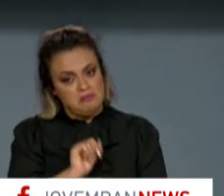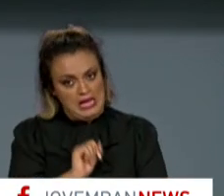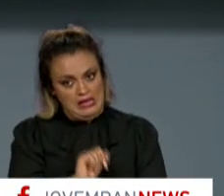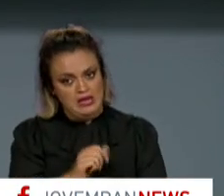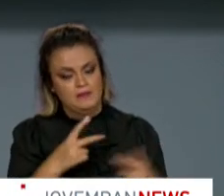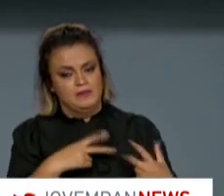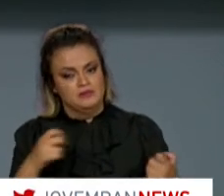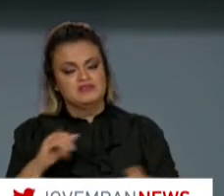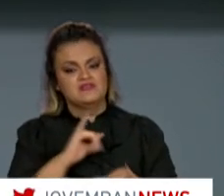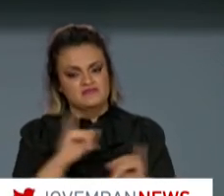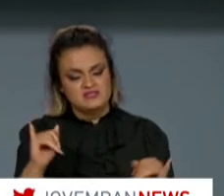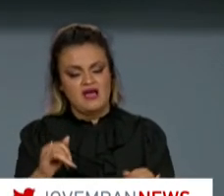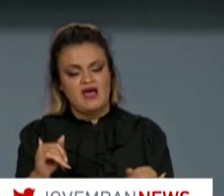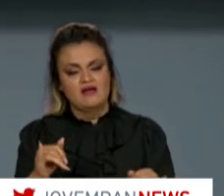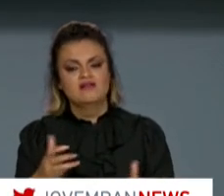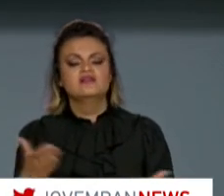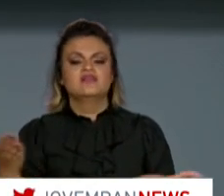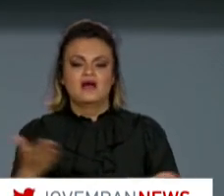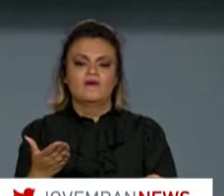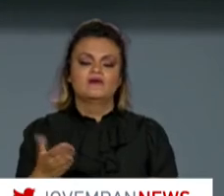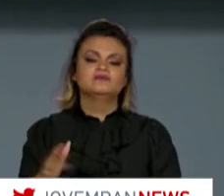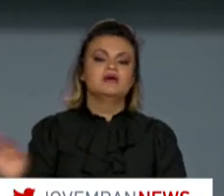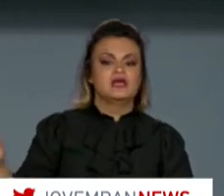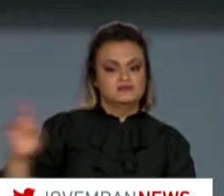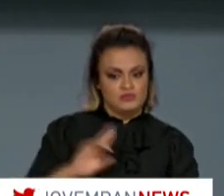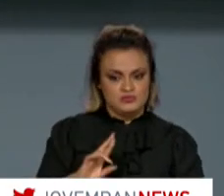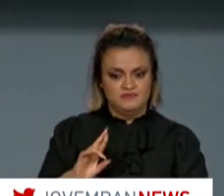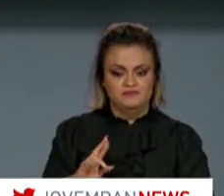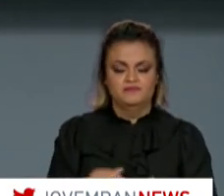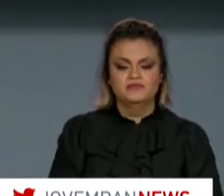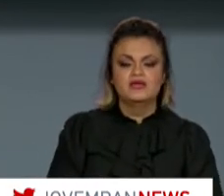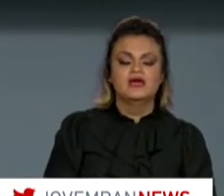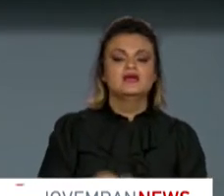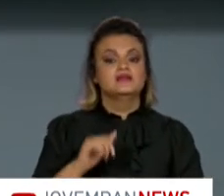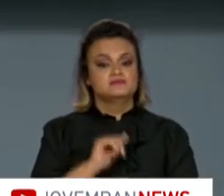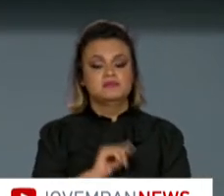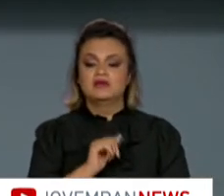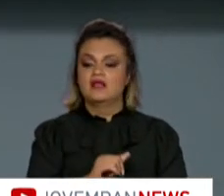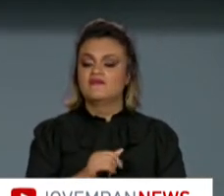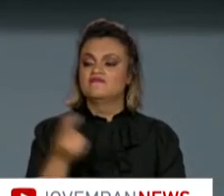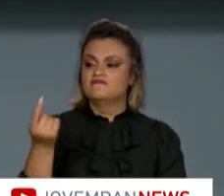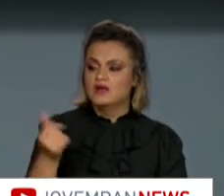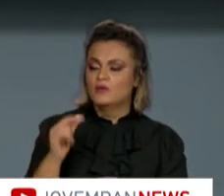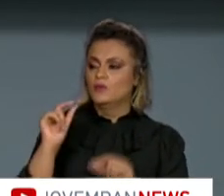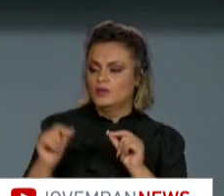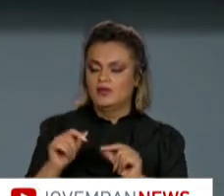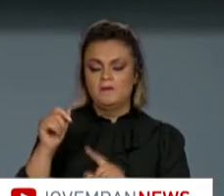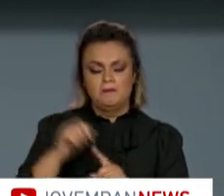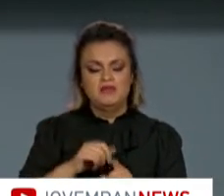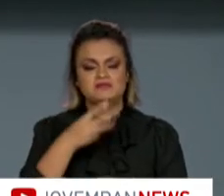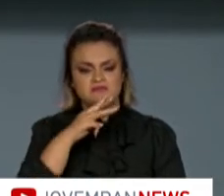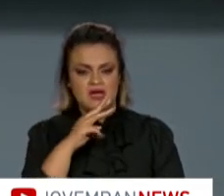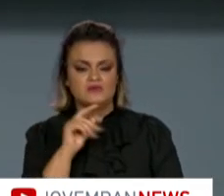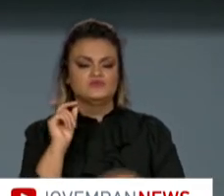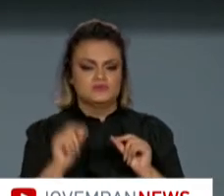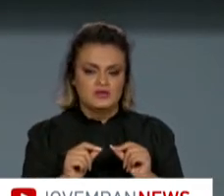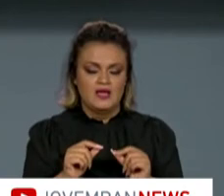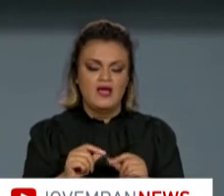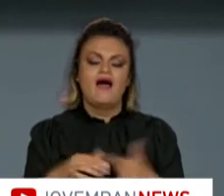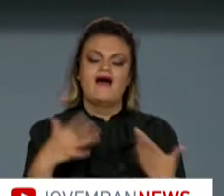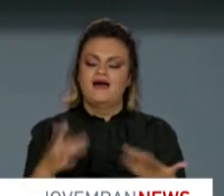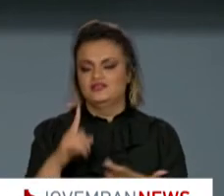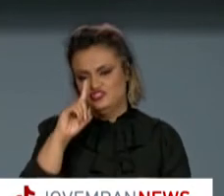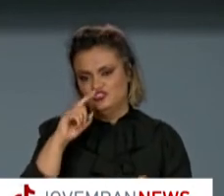Petrobras. Então era melhor esperar a Petrobras tomar um posicionamento sobre os preços de março e aí nós tomaríamos